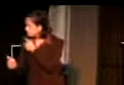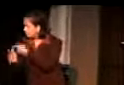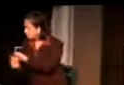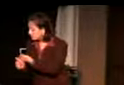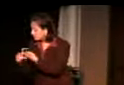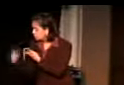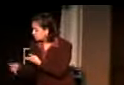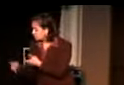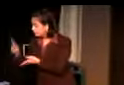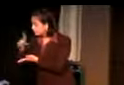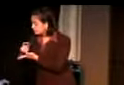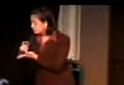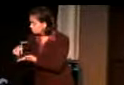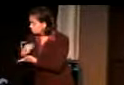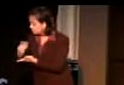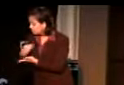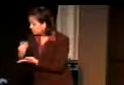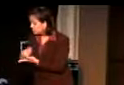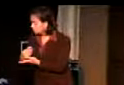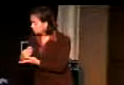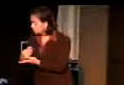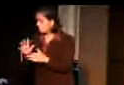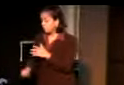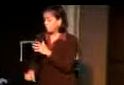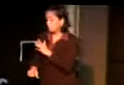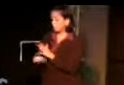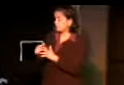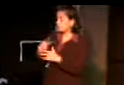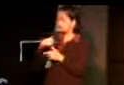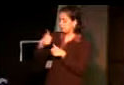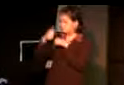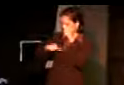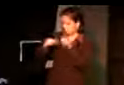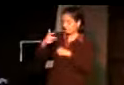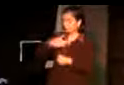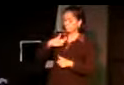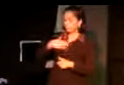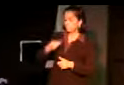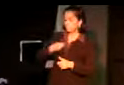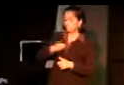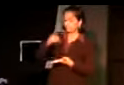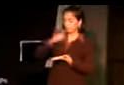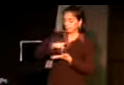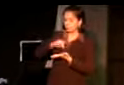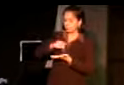da realidade dele mas se eu não ver a minha não vou conseguir vê-lo também